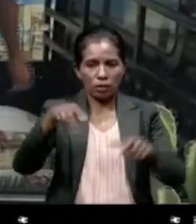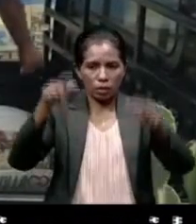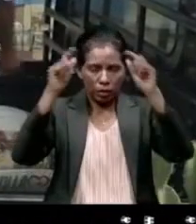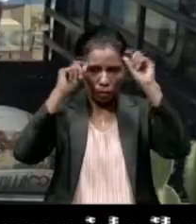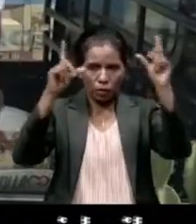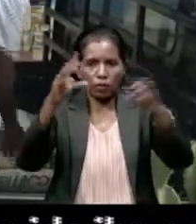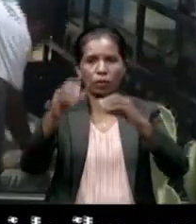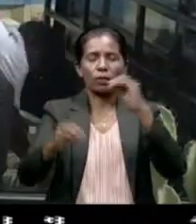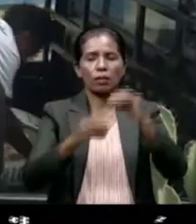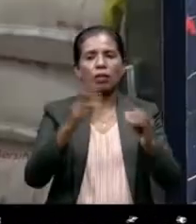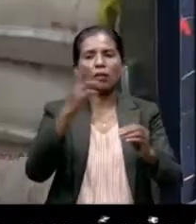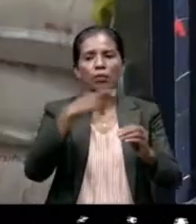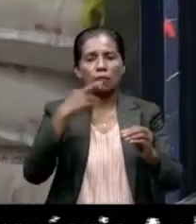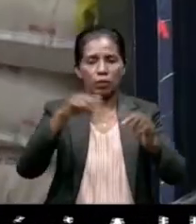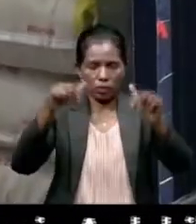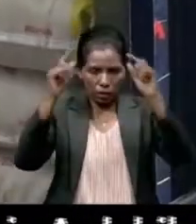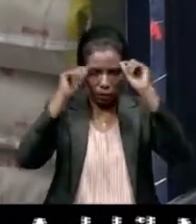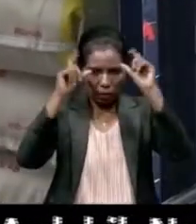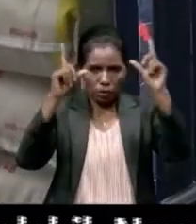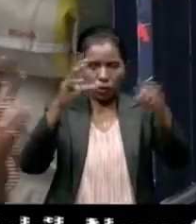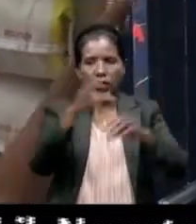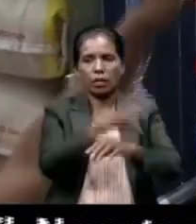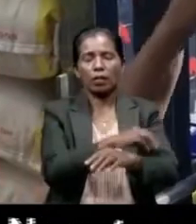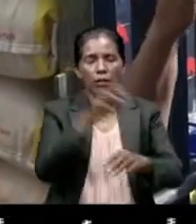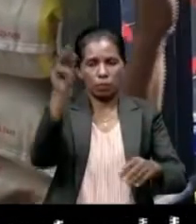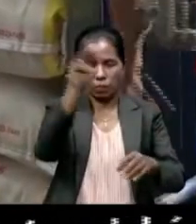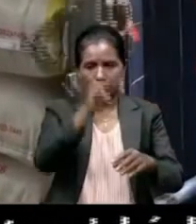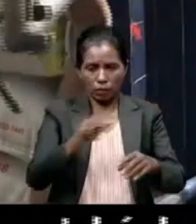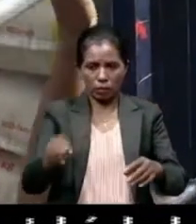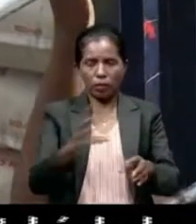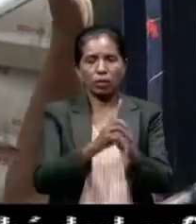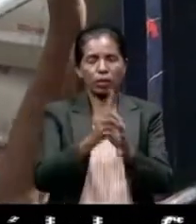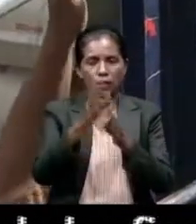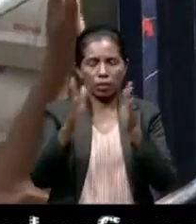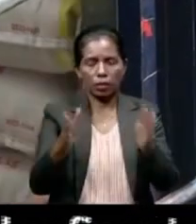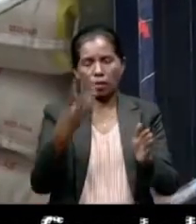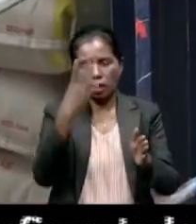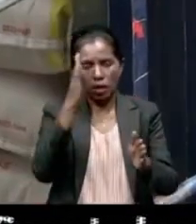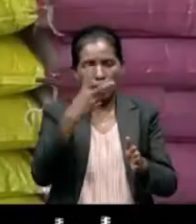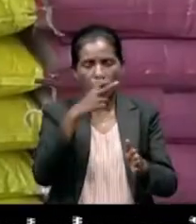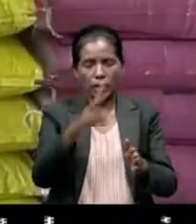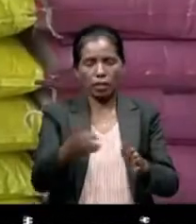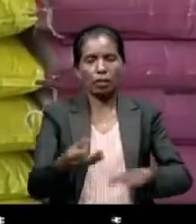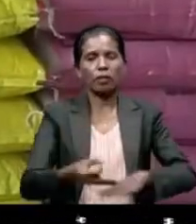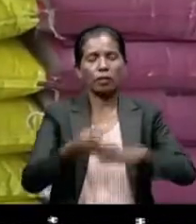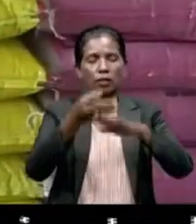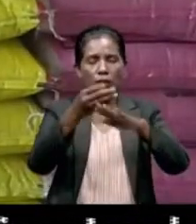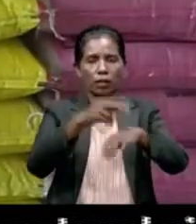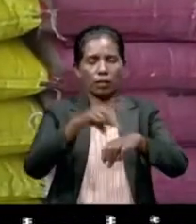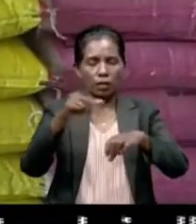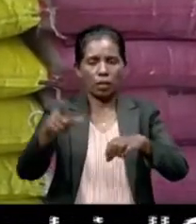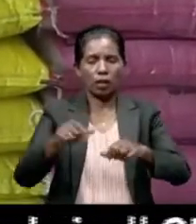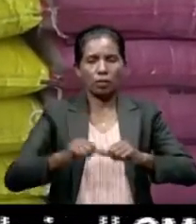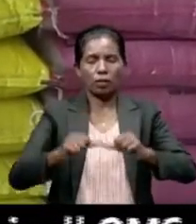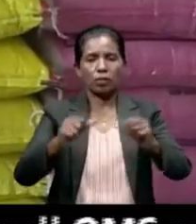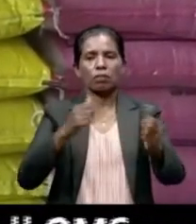nacional, conaba folinfos e a território nacional, no e a monitorização ne, direção refere nota cata, preços assang e a território nacional lá normal